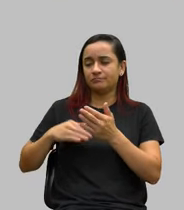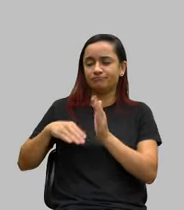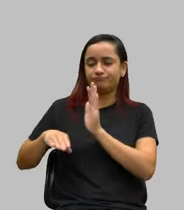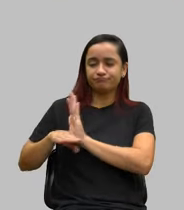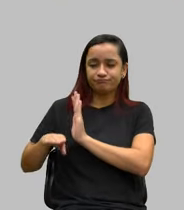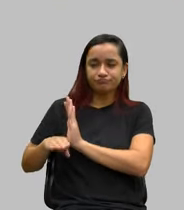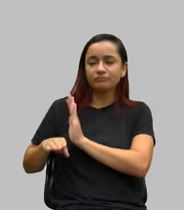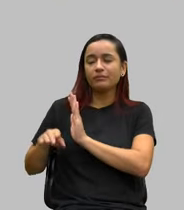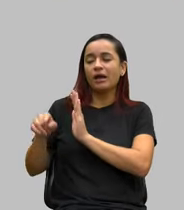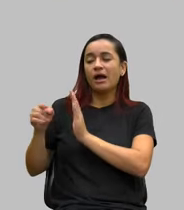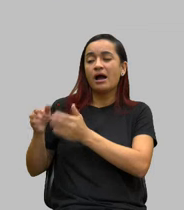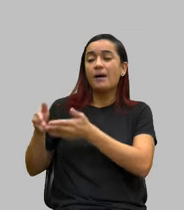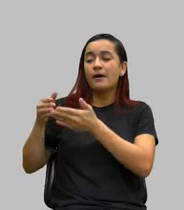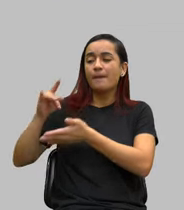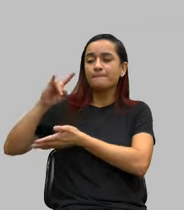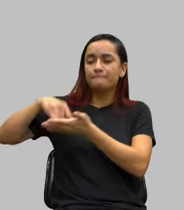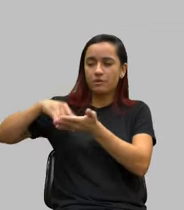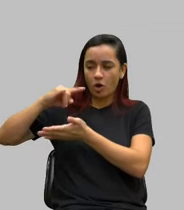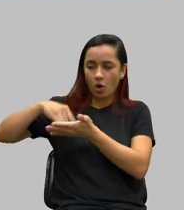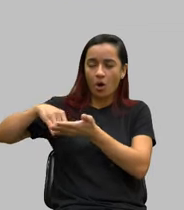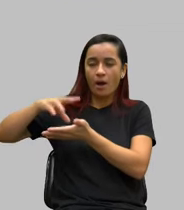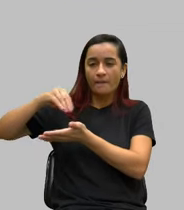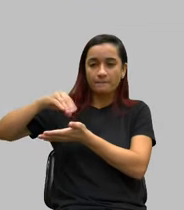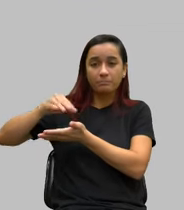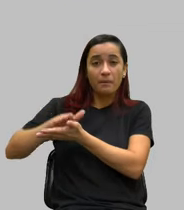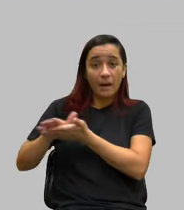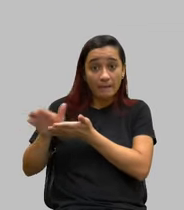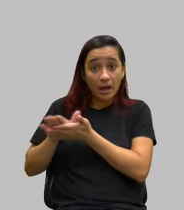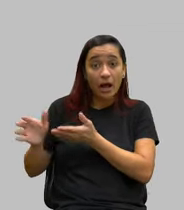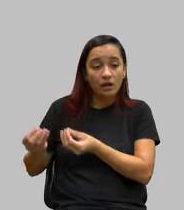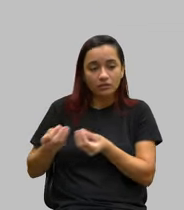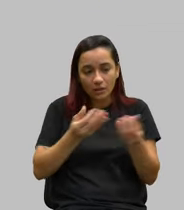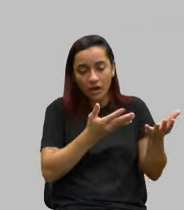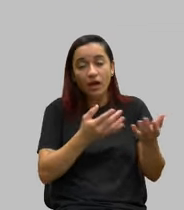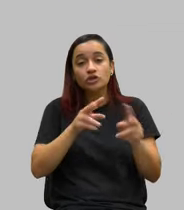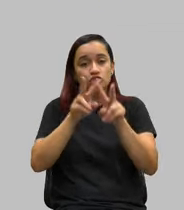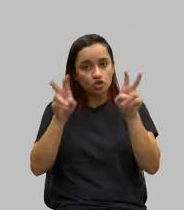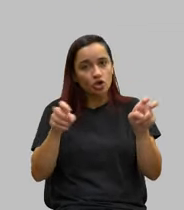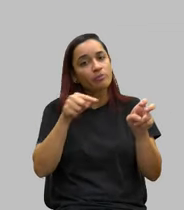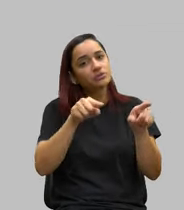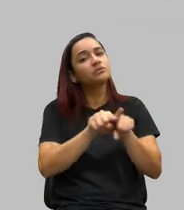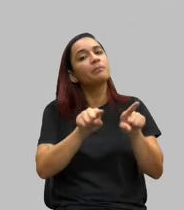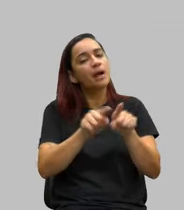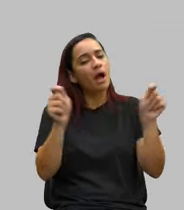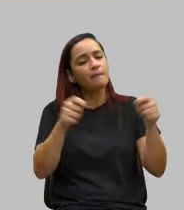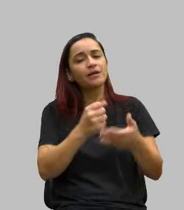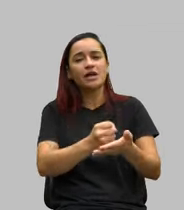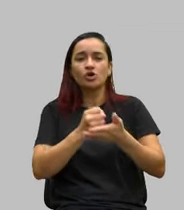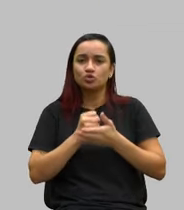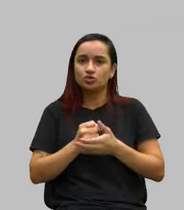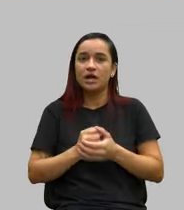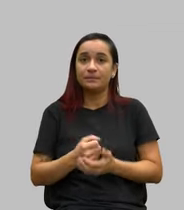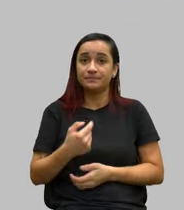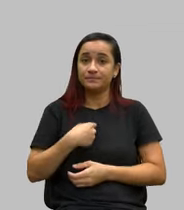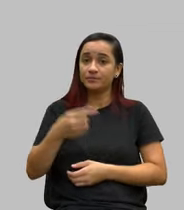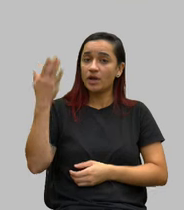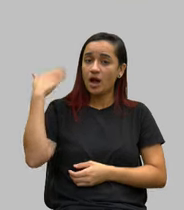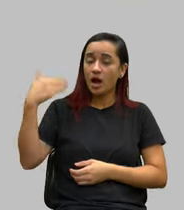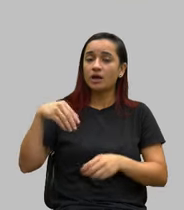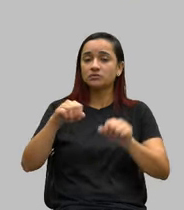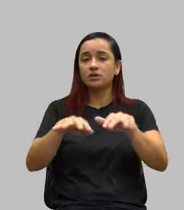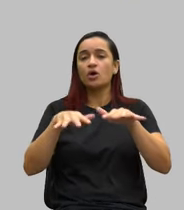Deputado João Magalhães é bom que vossa excelência eh possa também nos ajudar nesse sentido eu estava presidindo a comissão de segurança